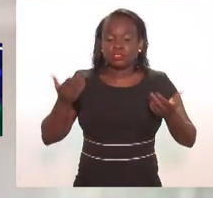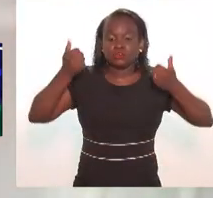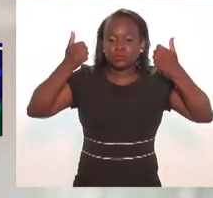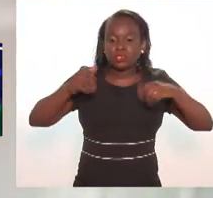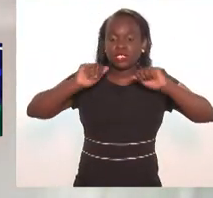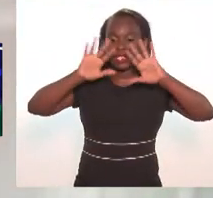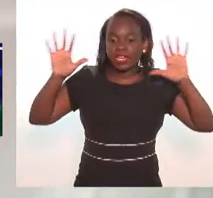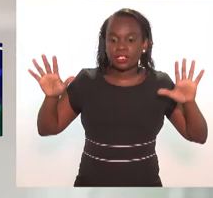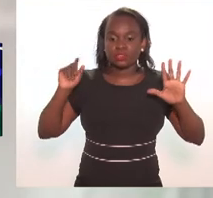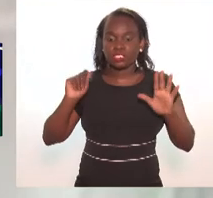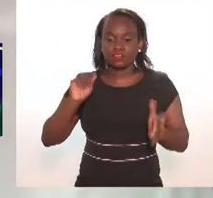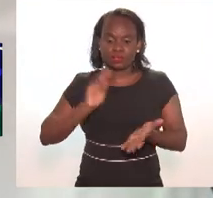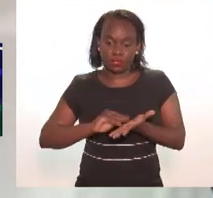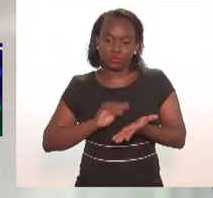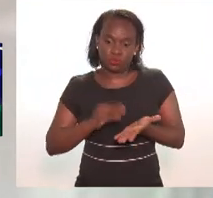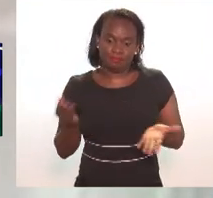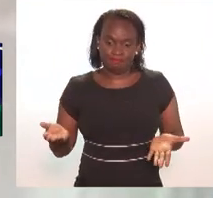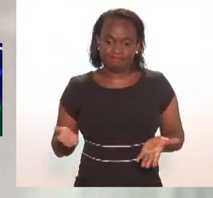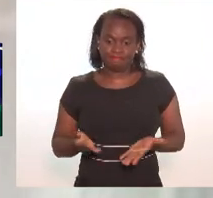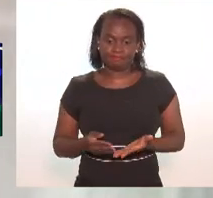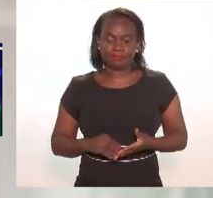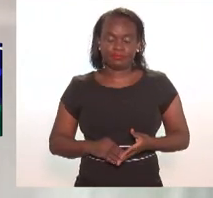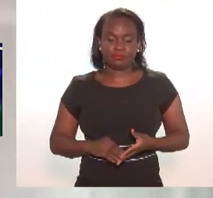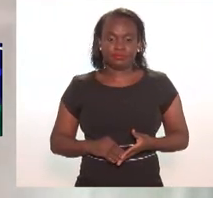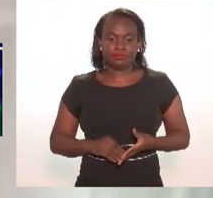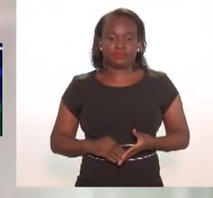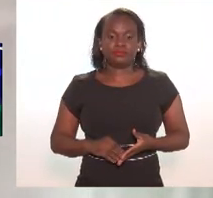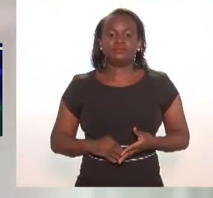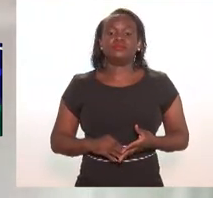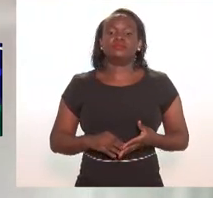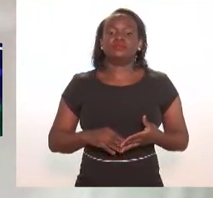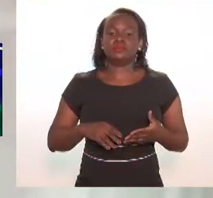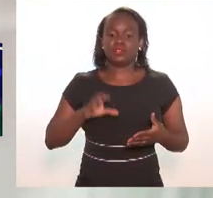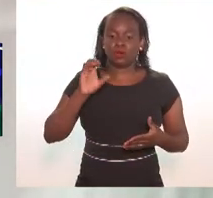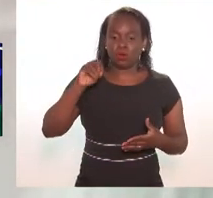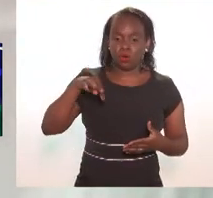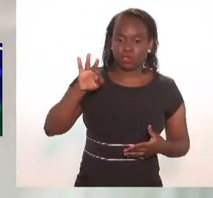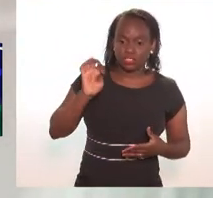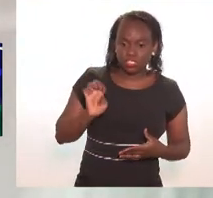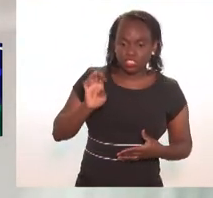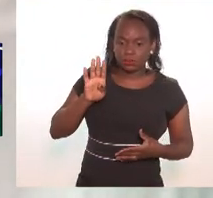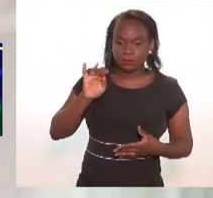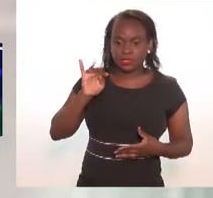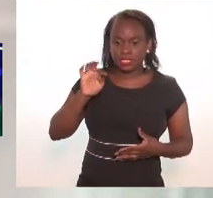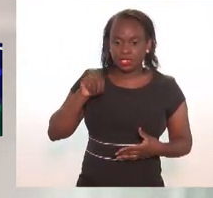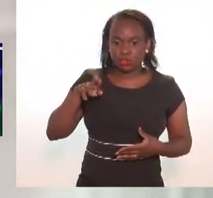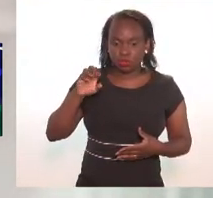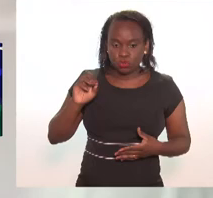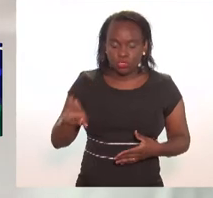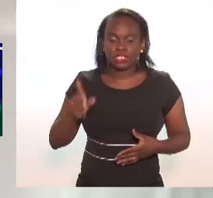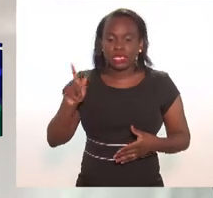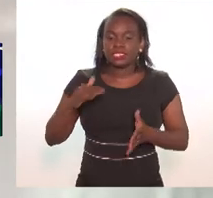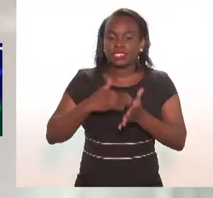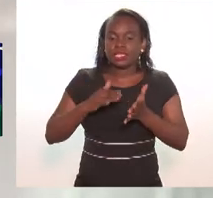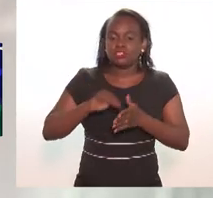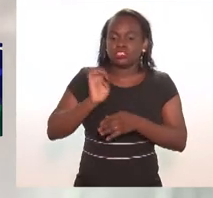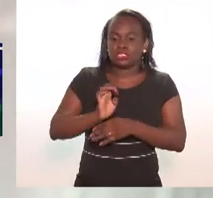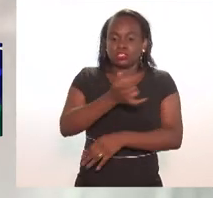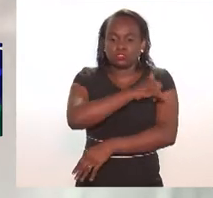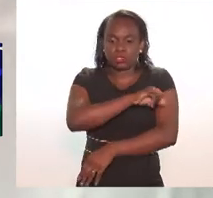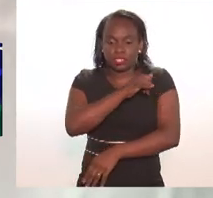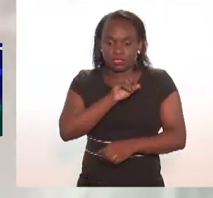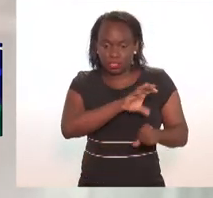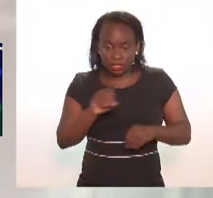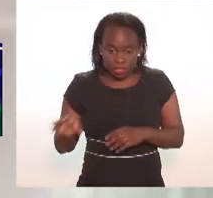que ficou faltando isso. Né? O Conte Bittencourt, secretário de Estado de Educação, participou, o